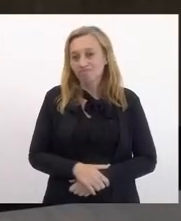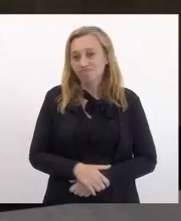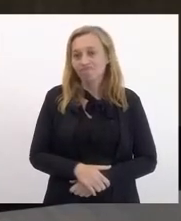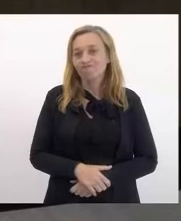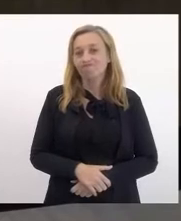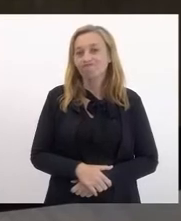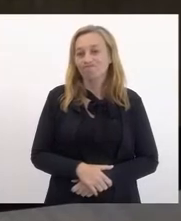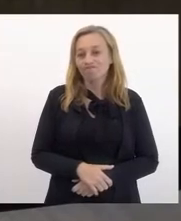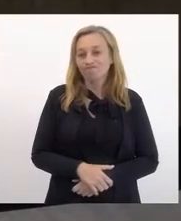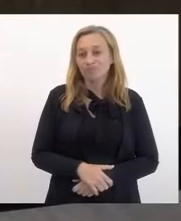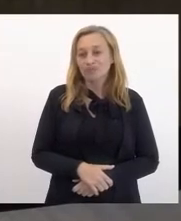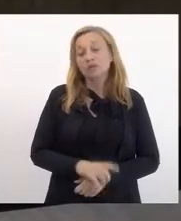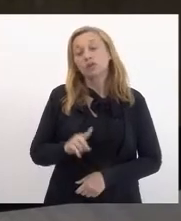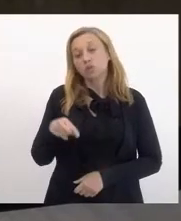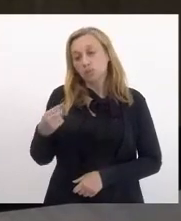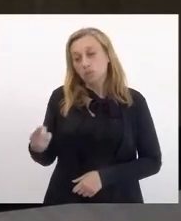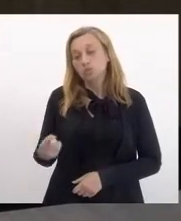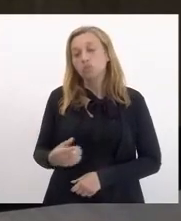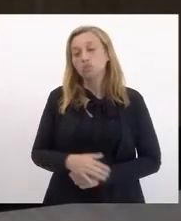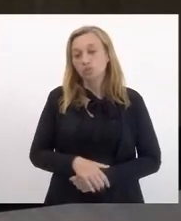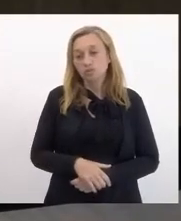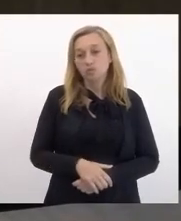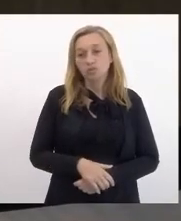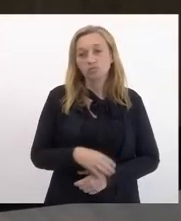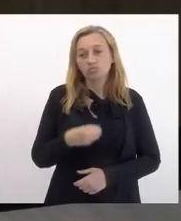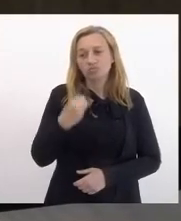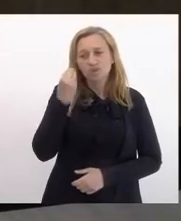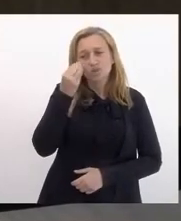Né? Então, ou seja, eu convivi,